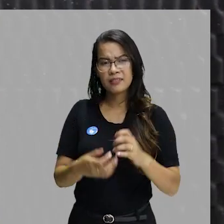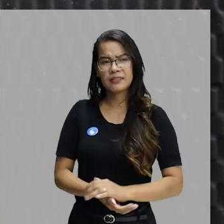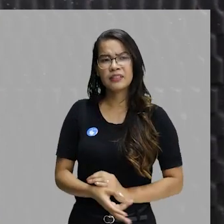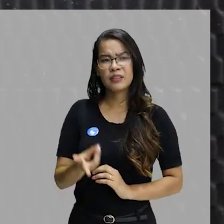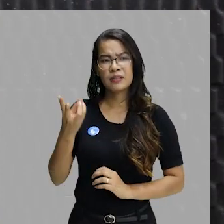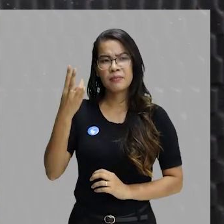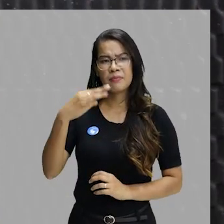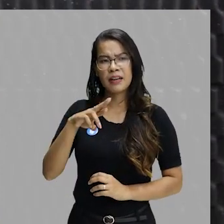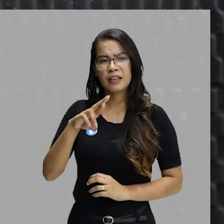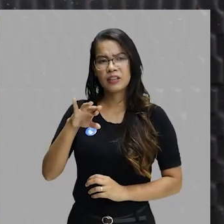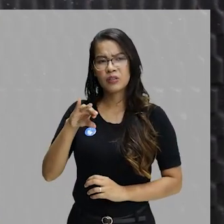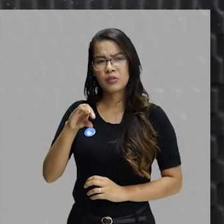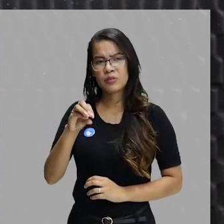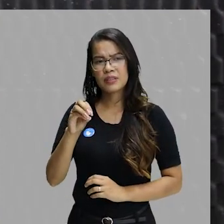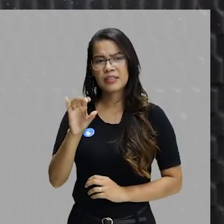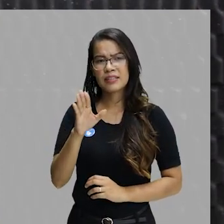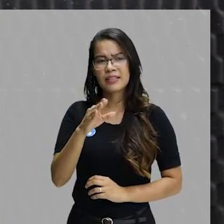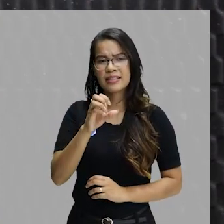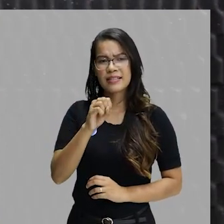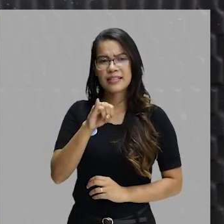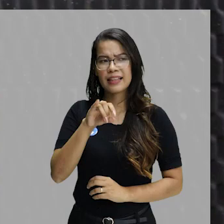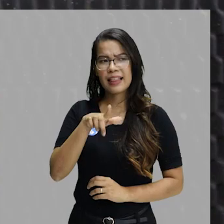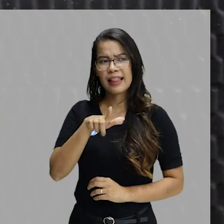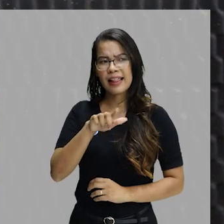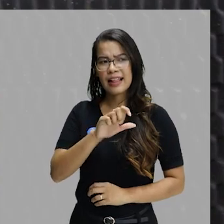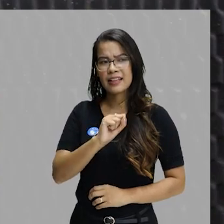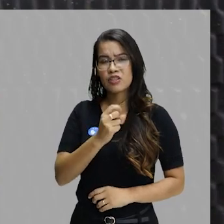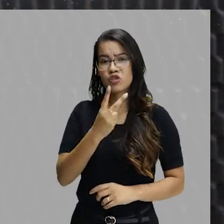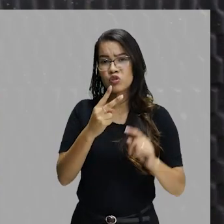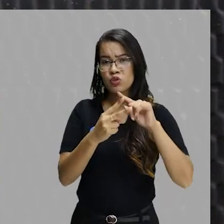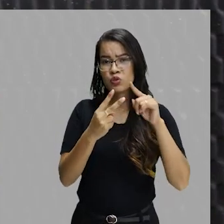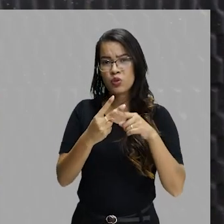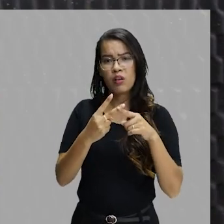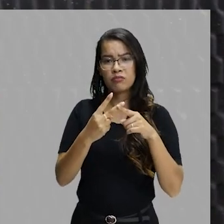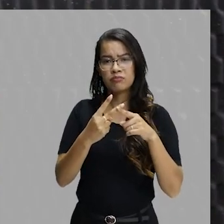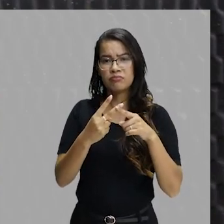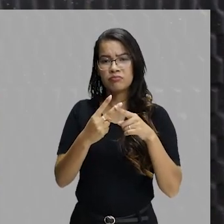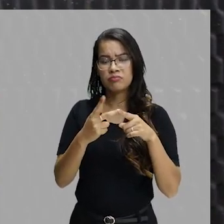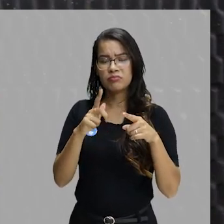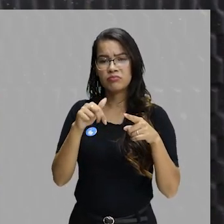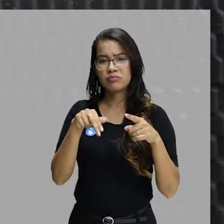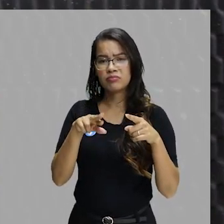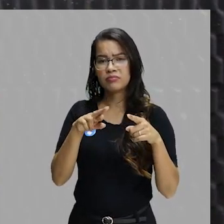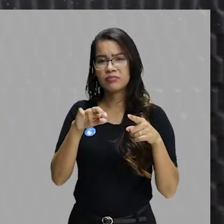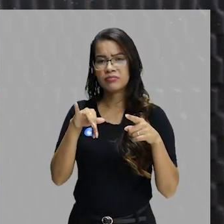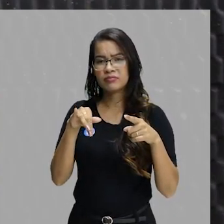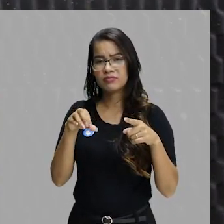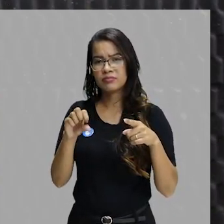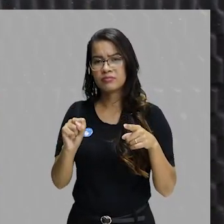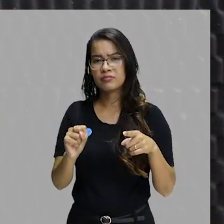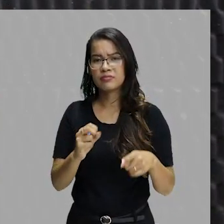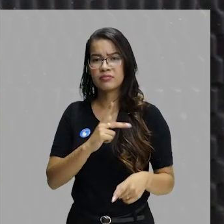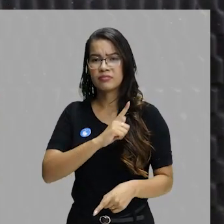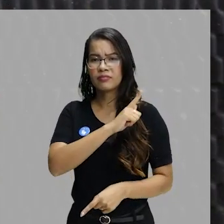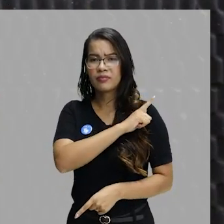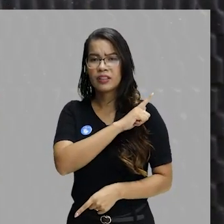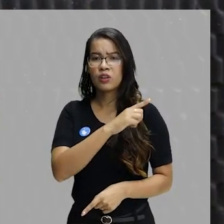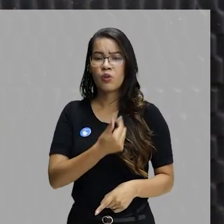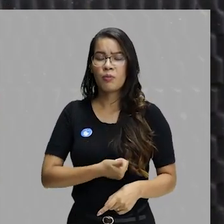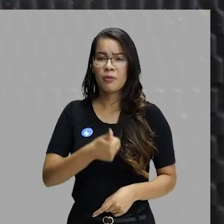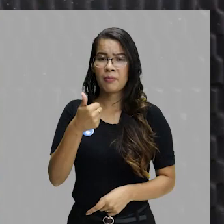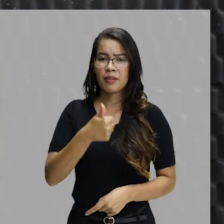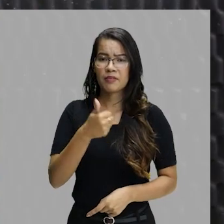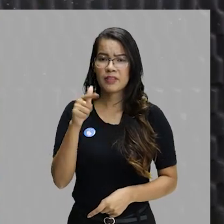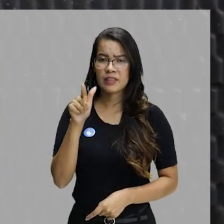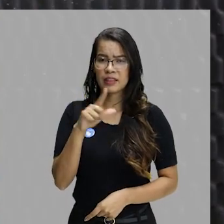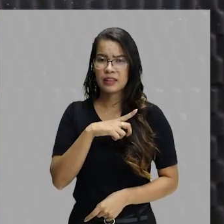Silas, 2 generais das legiões romanas. Olha os triunviratos. Os triunviratos, no primeiro triunvirato você